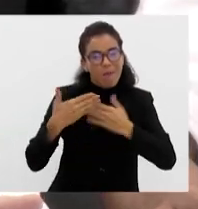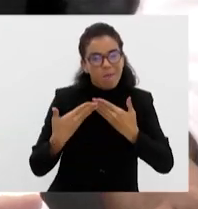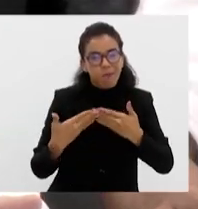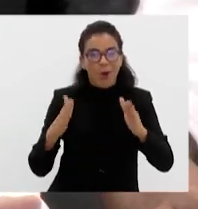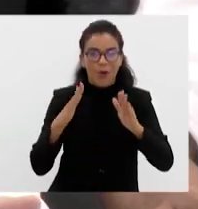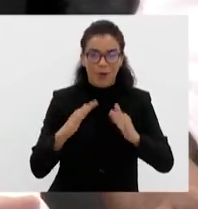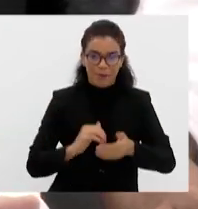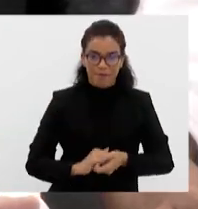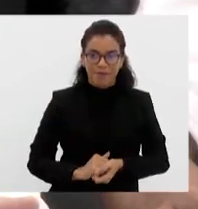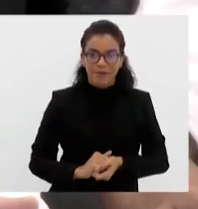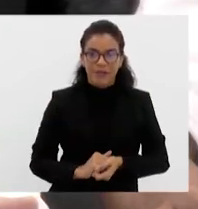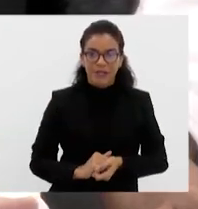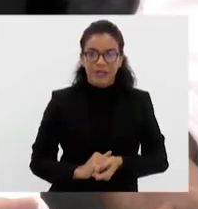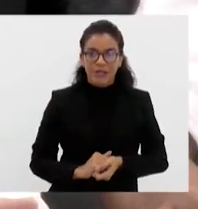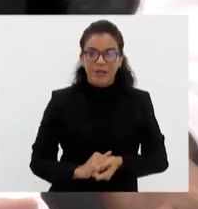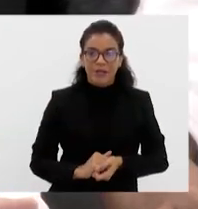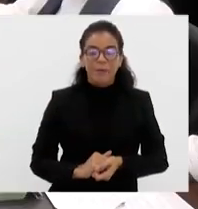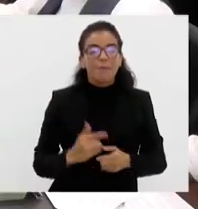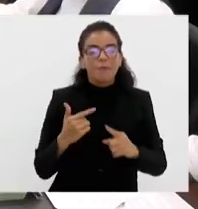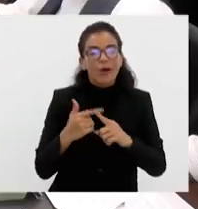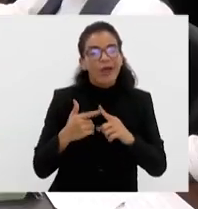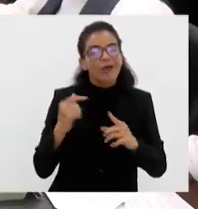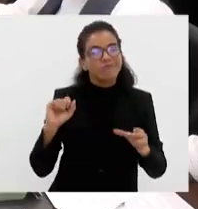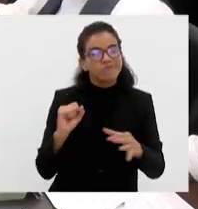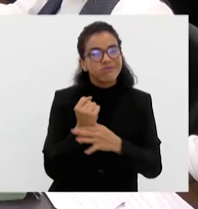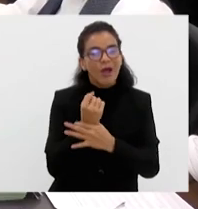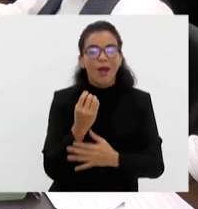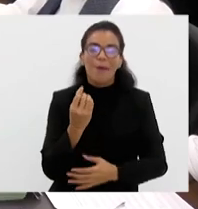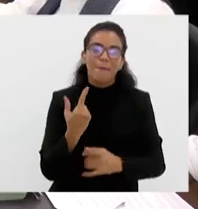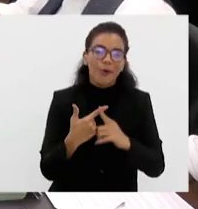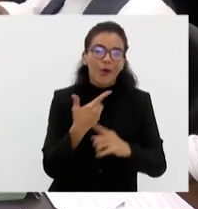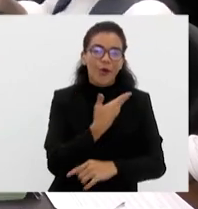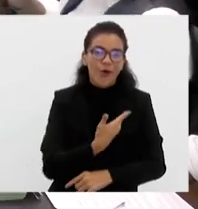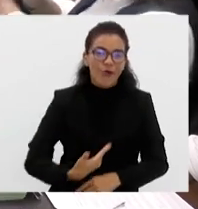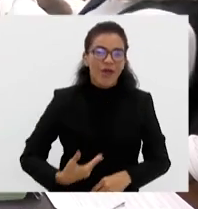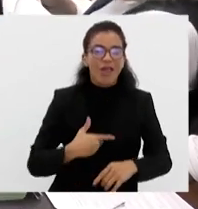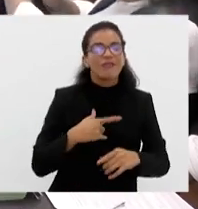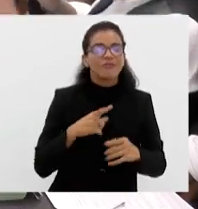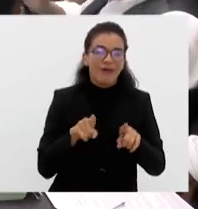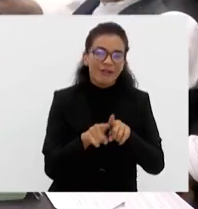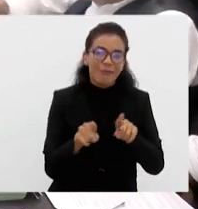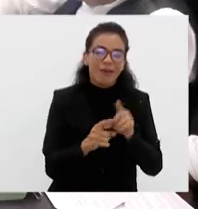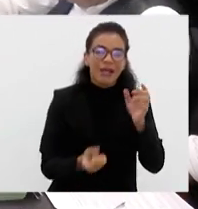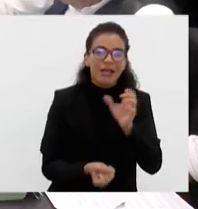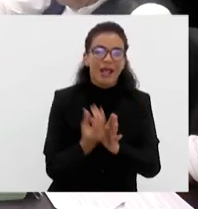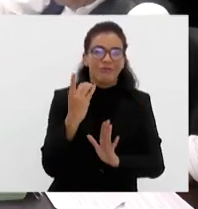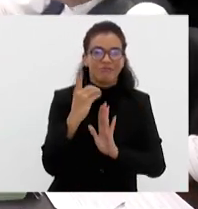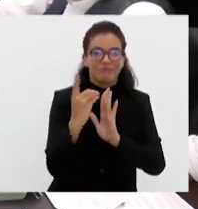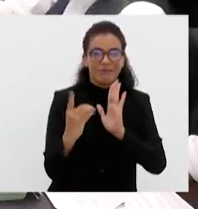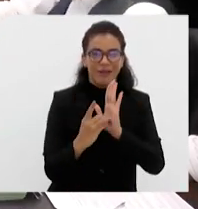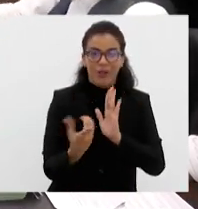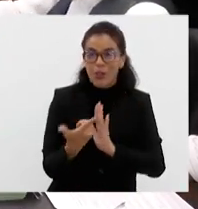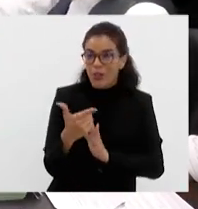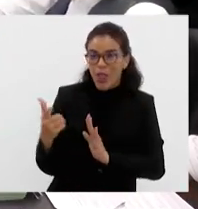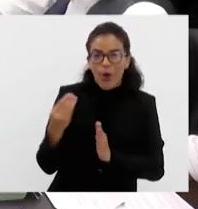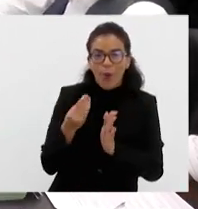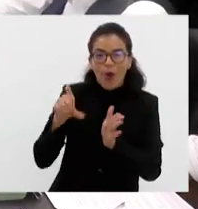regulamentação? Sim, querido, porque seguramente depois o governo vai baixar um decreto para isso. Okay. Senão não tem como cobrar,